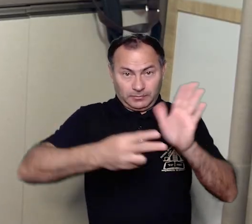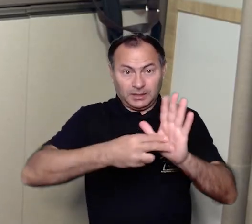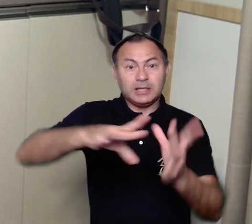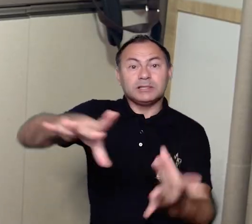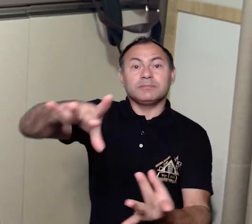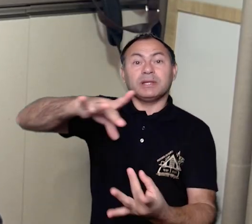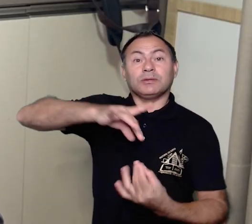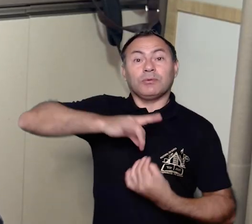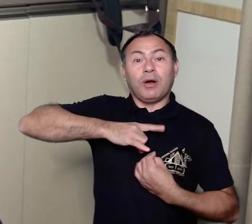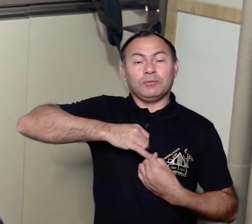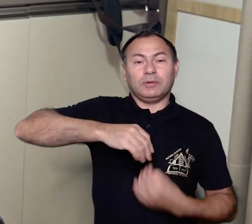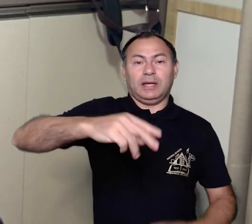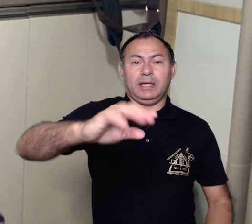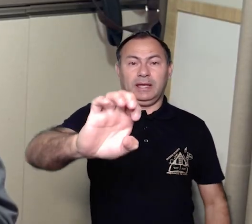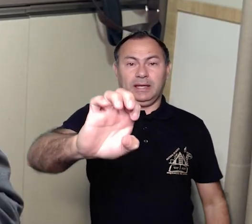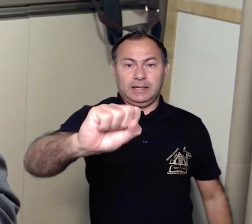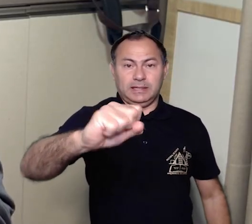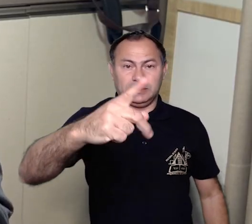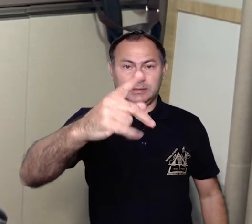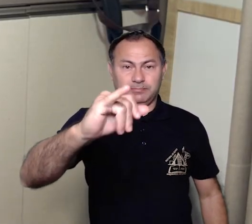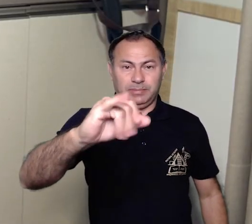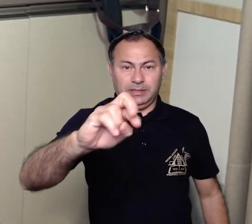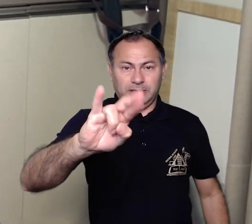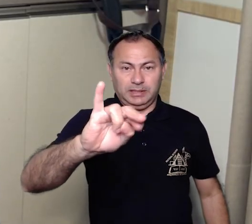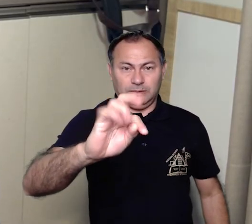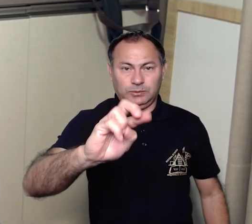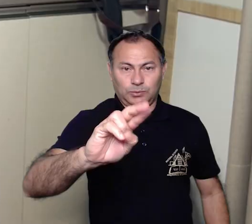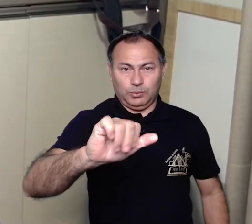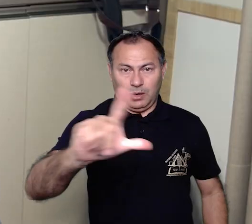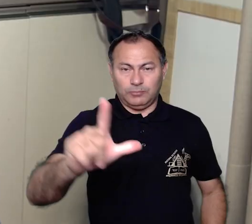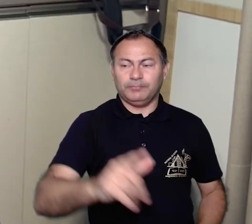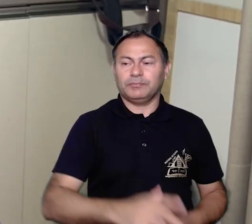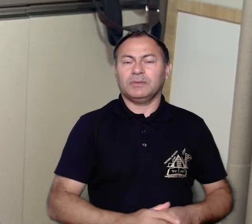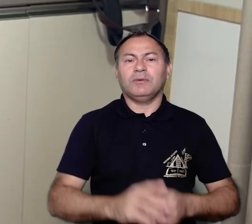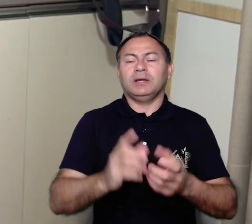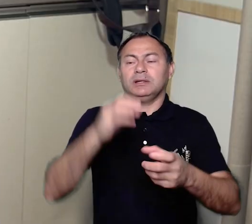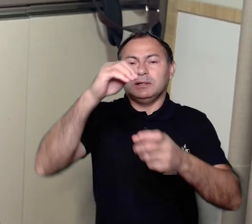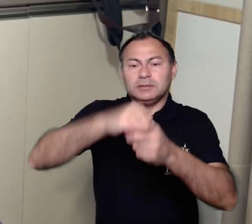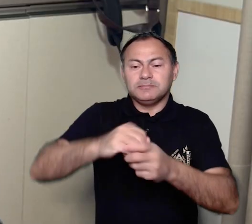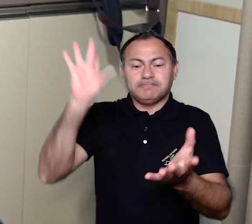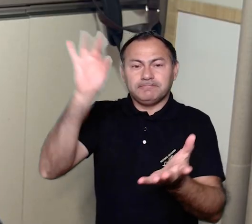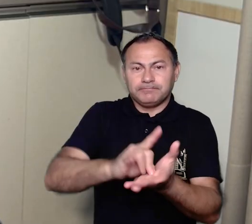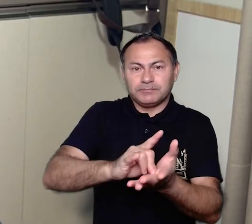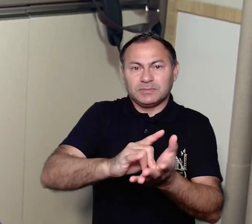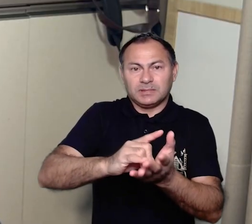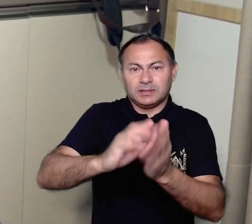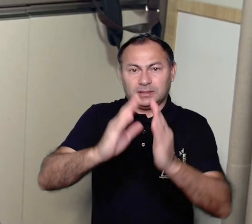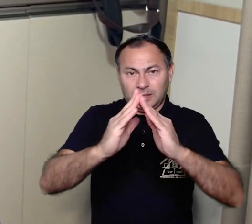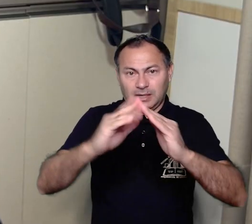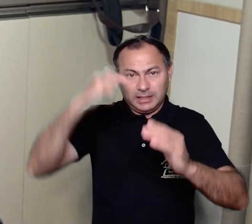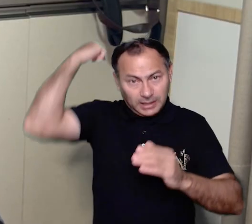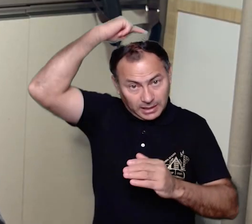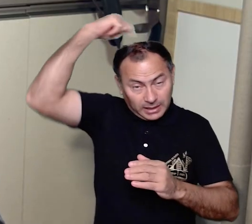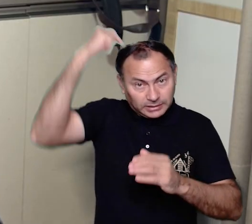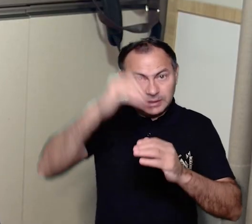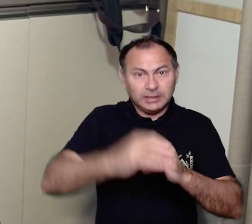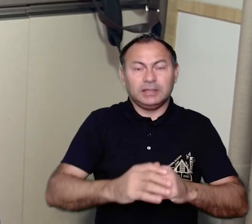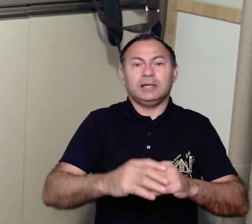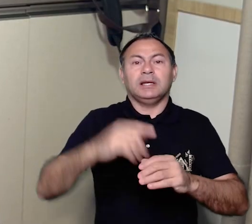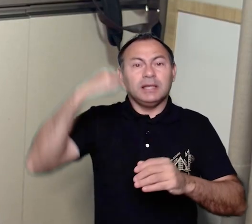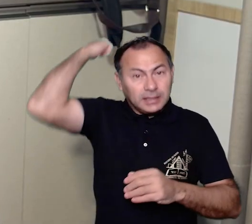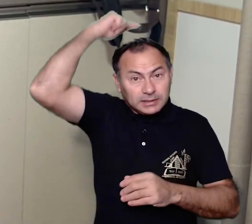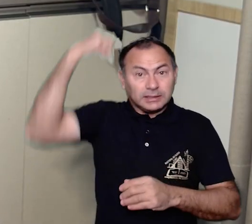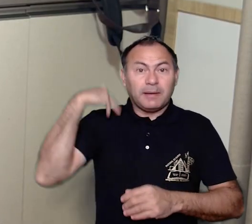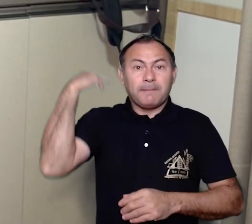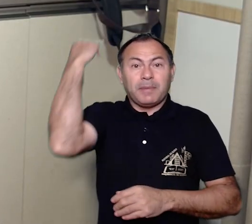significado espiritual foi consolidado na igreja, na Basílica Santa